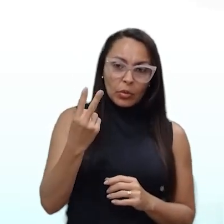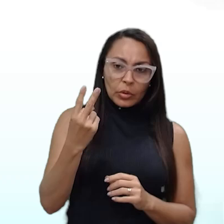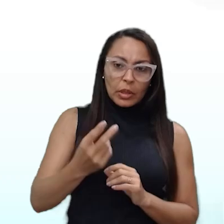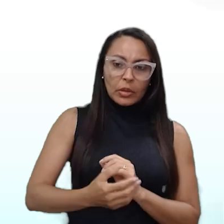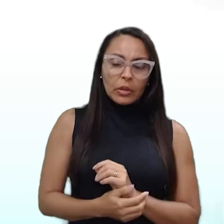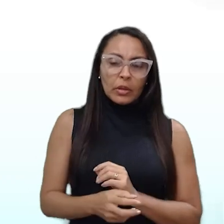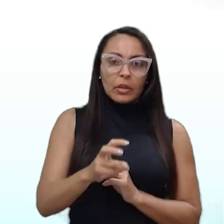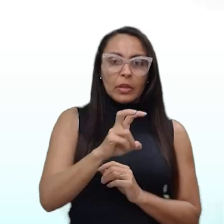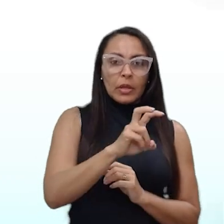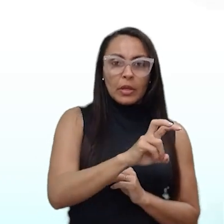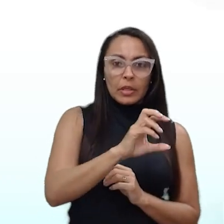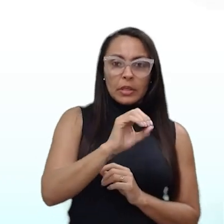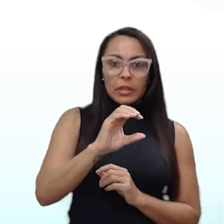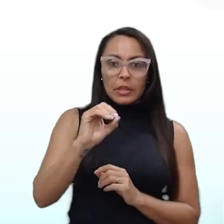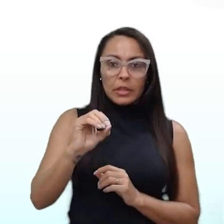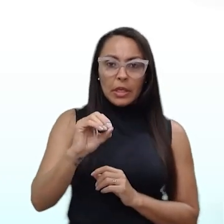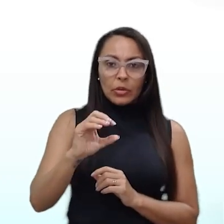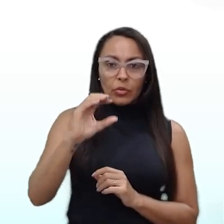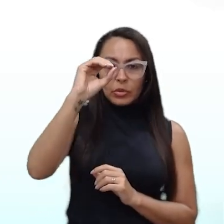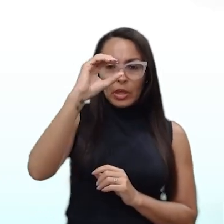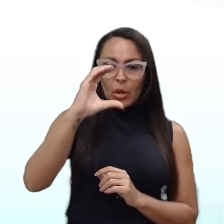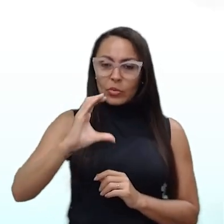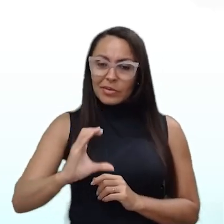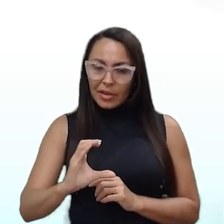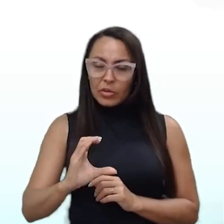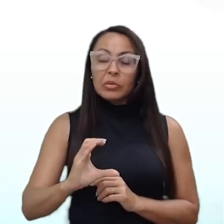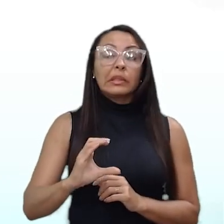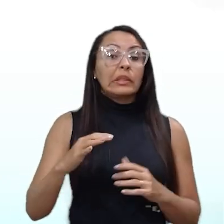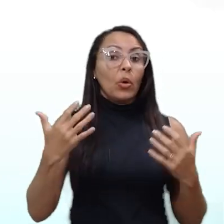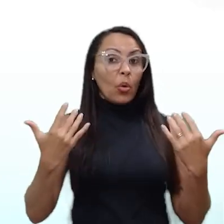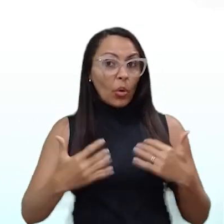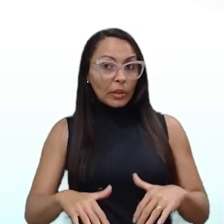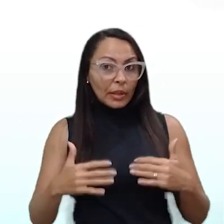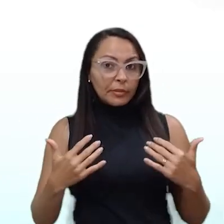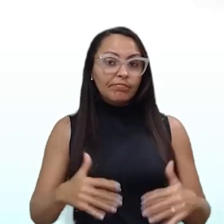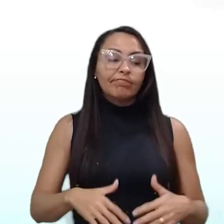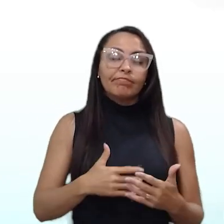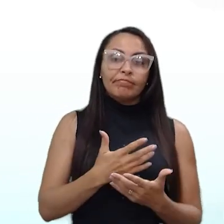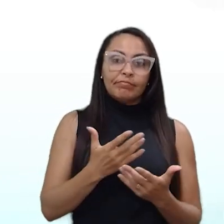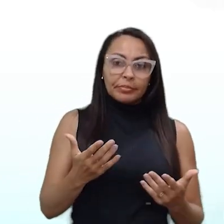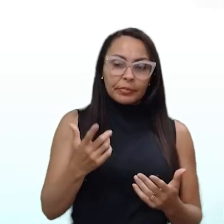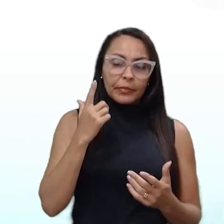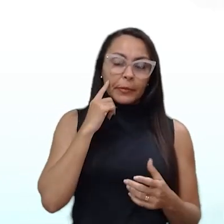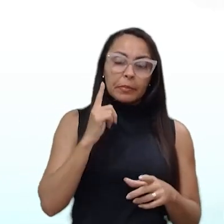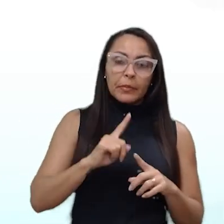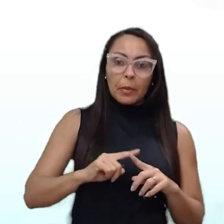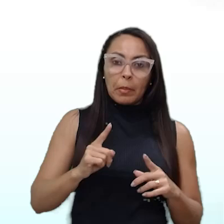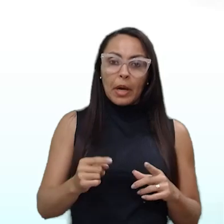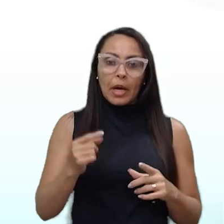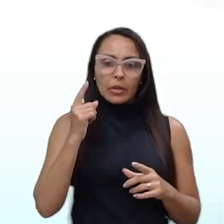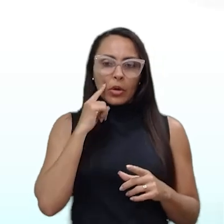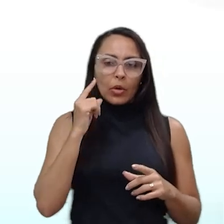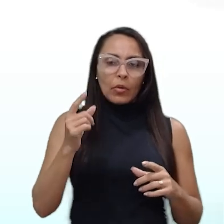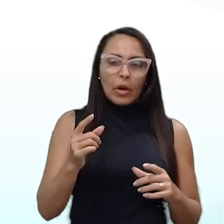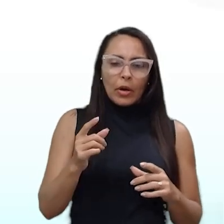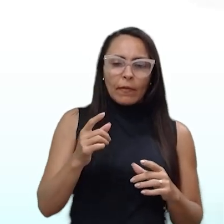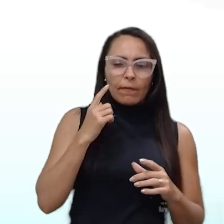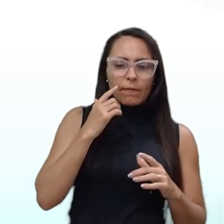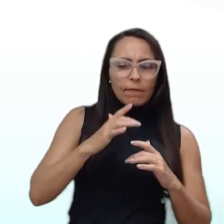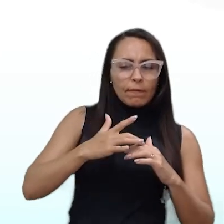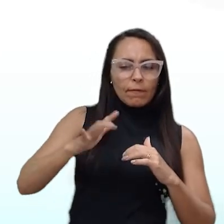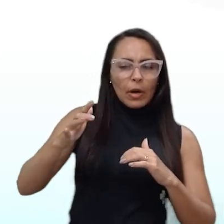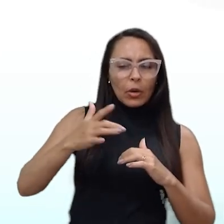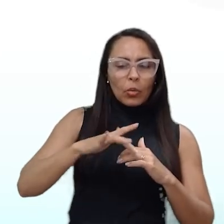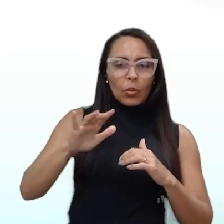dizer, 500 graus Celsius, olha para aí, que valor impressionante. Mas uma fagulha dessa, quando toca na pele,